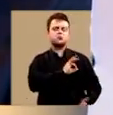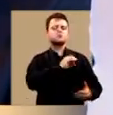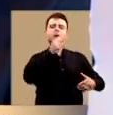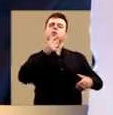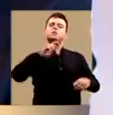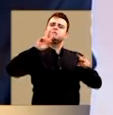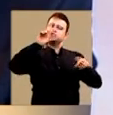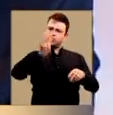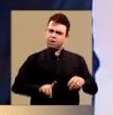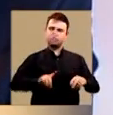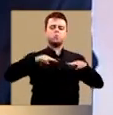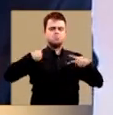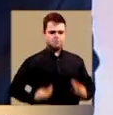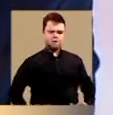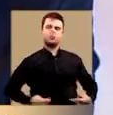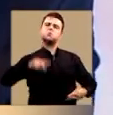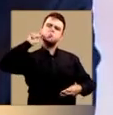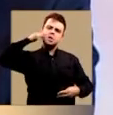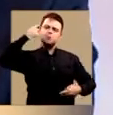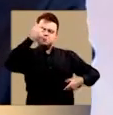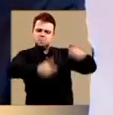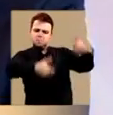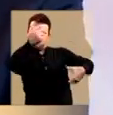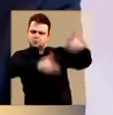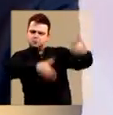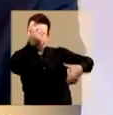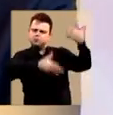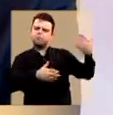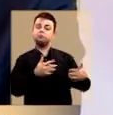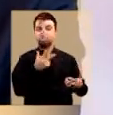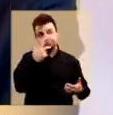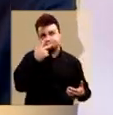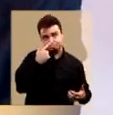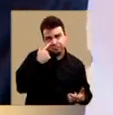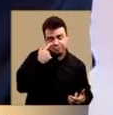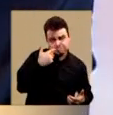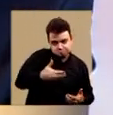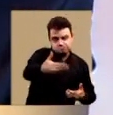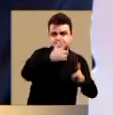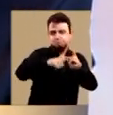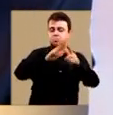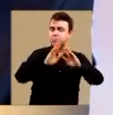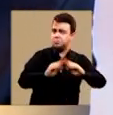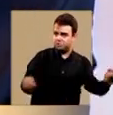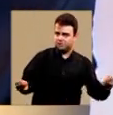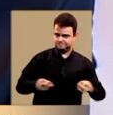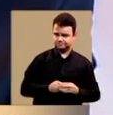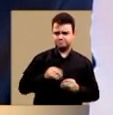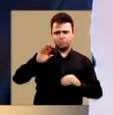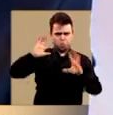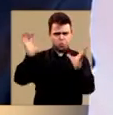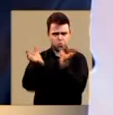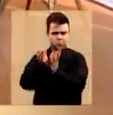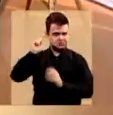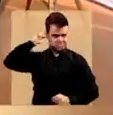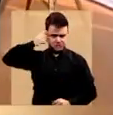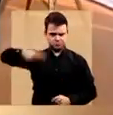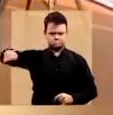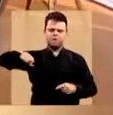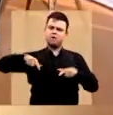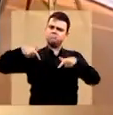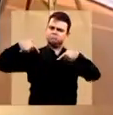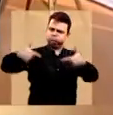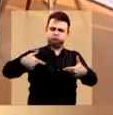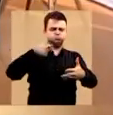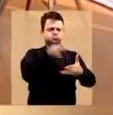formação em direitos humanos, enfim, para tentar minimizar esse tipo de situação. Não por acaso, o movimento negro